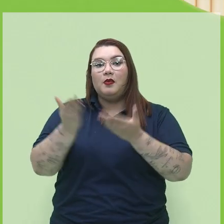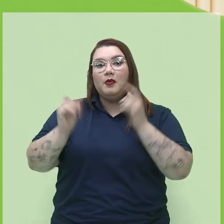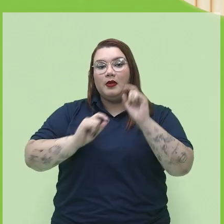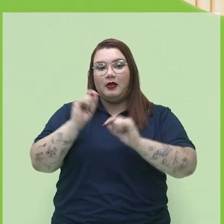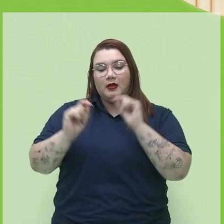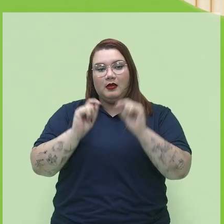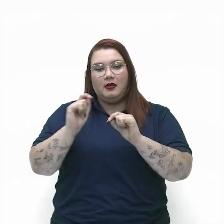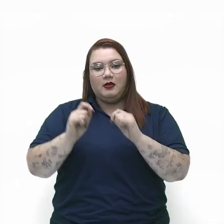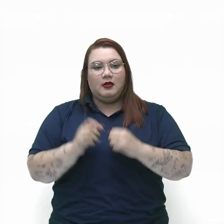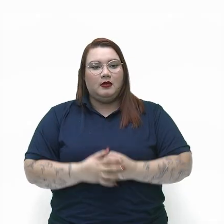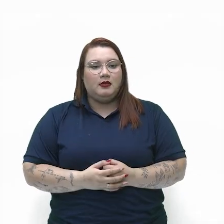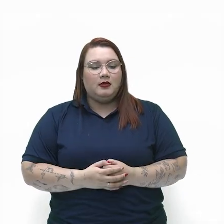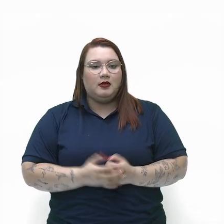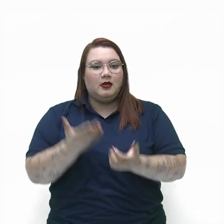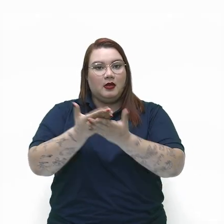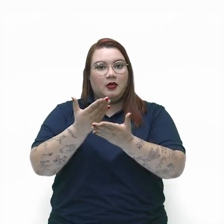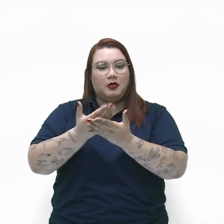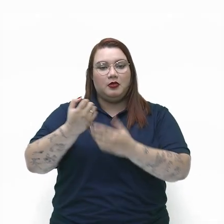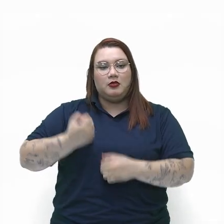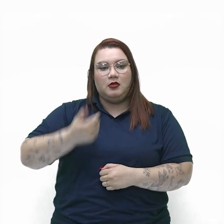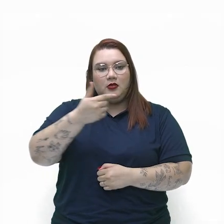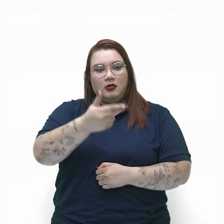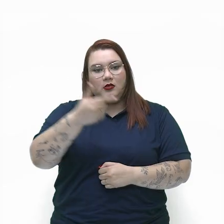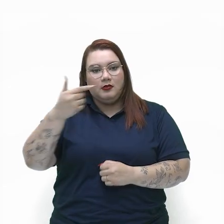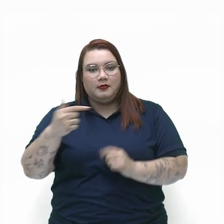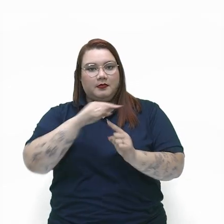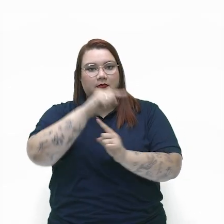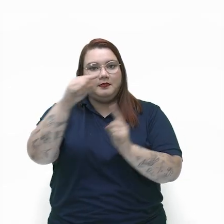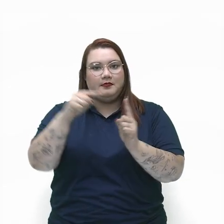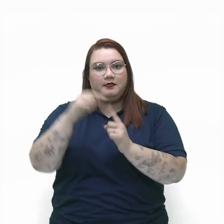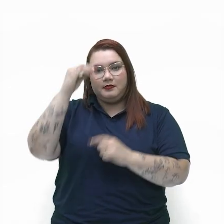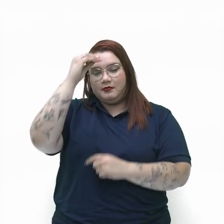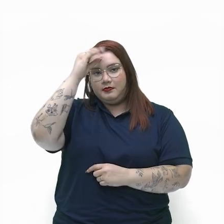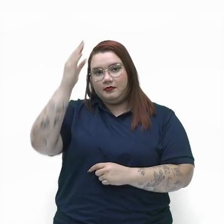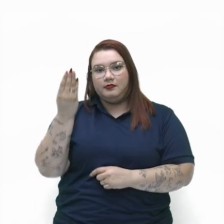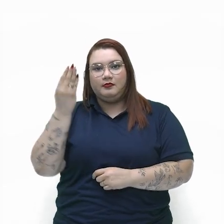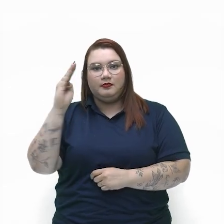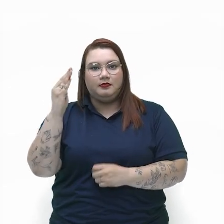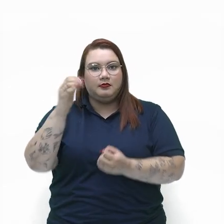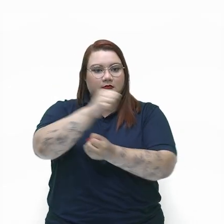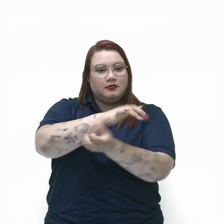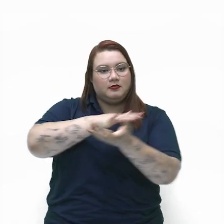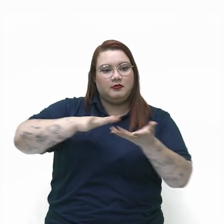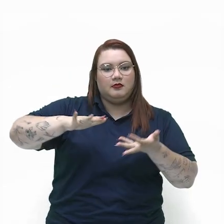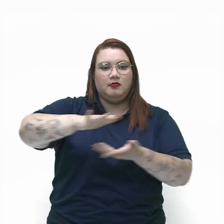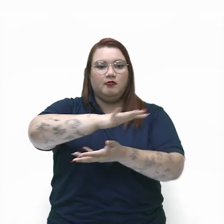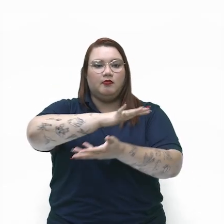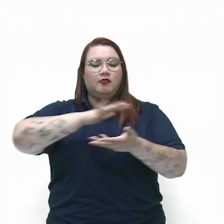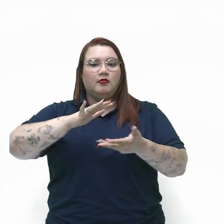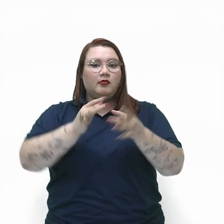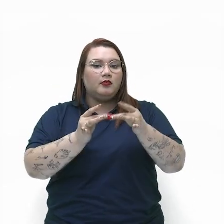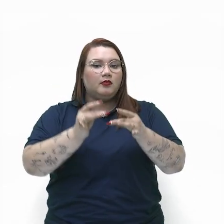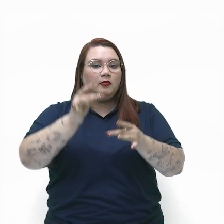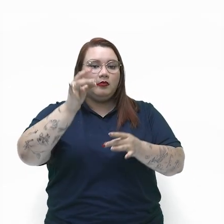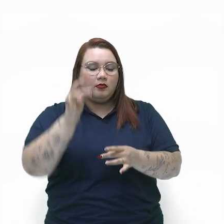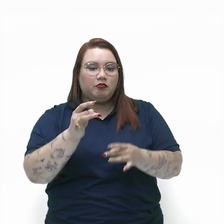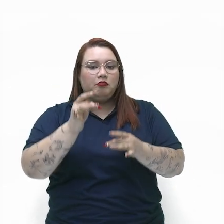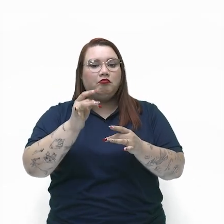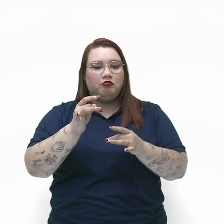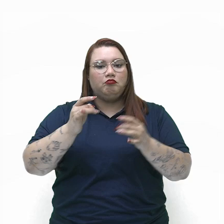para a nossa aula de hoje. A aula de número 22, Objetos de Conhecimento